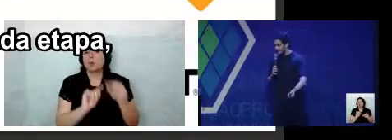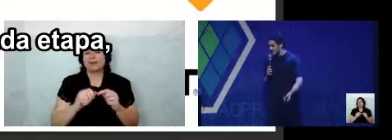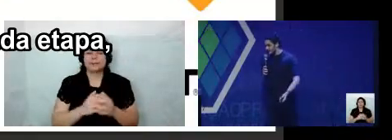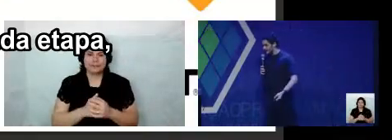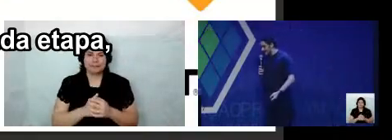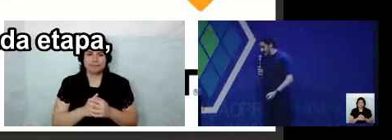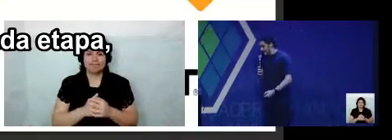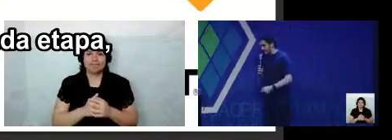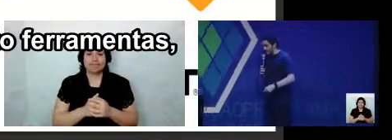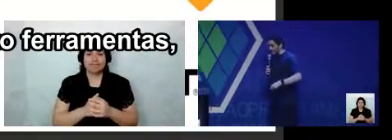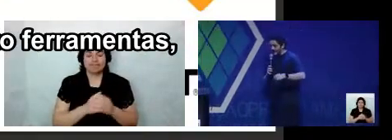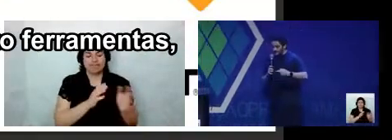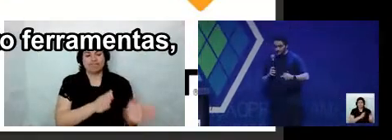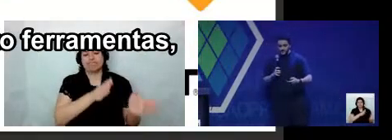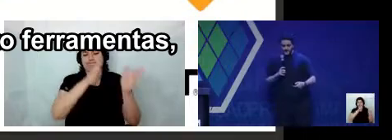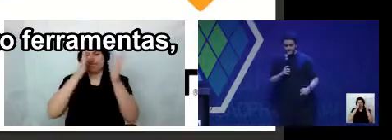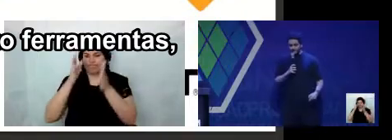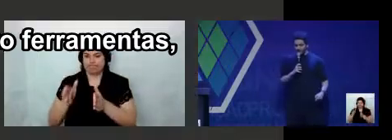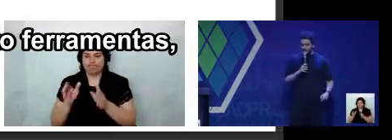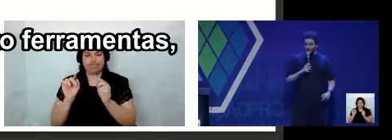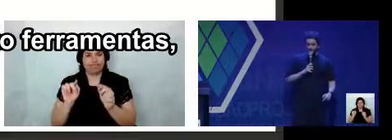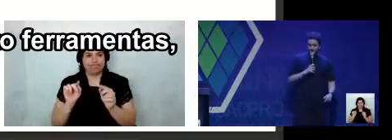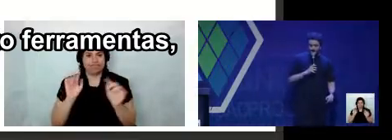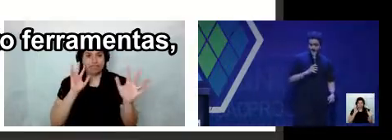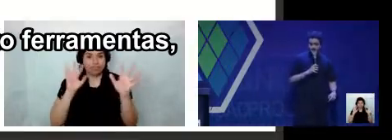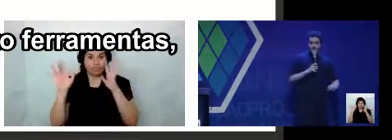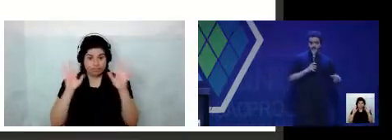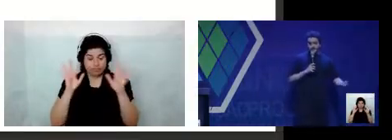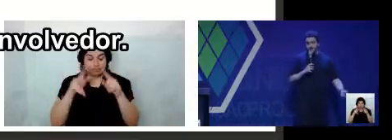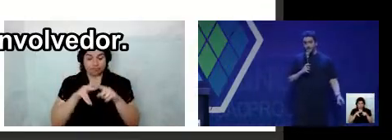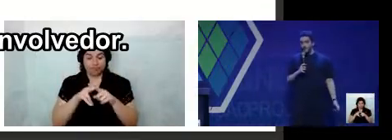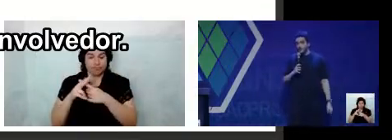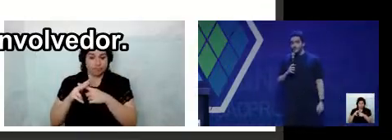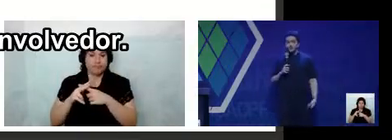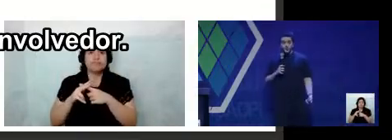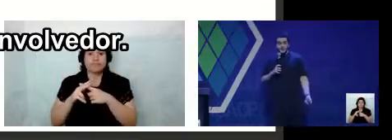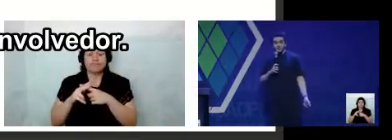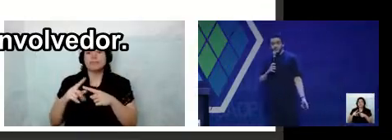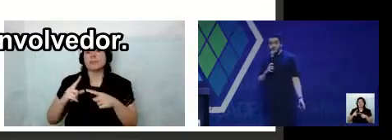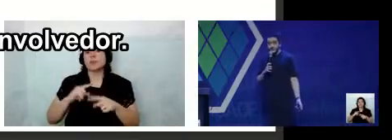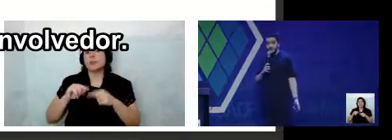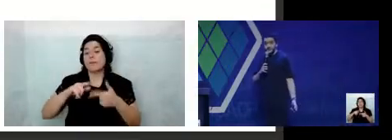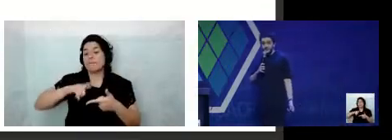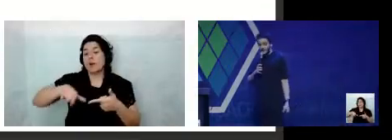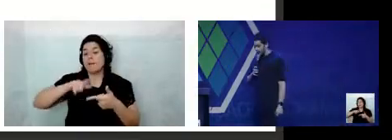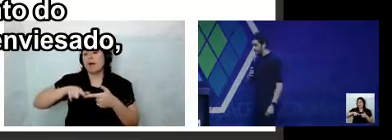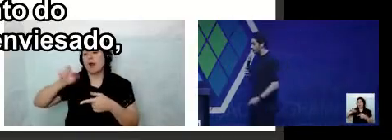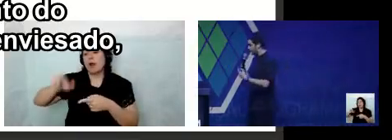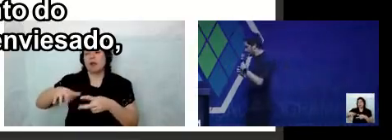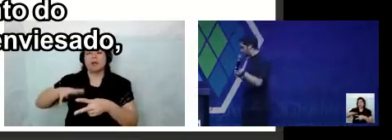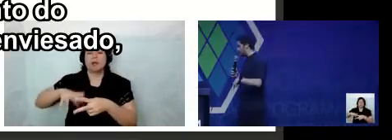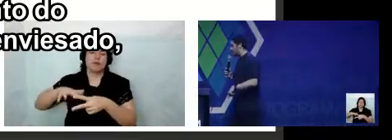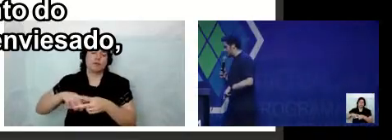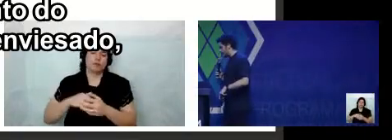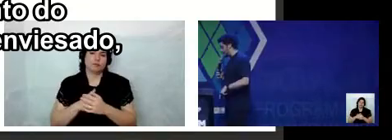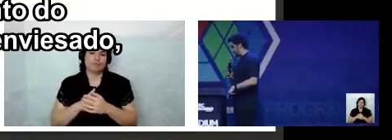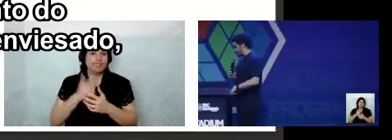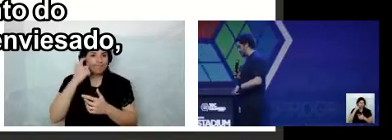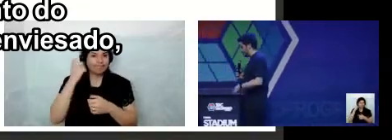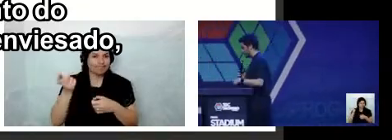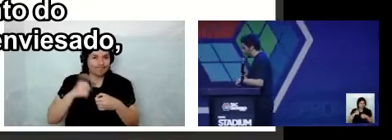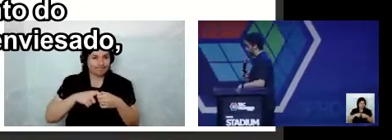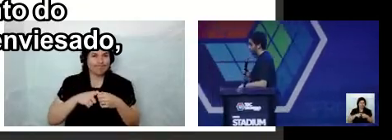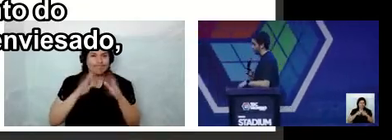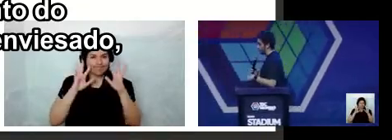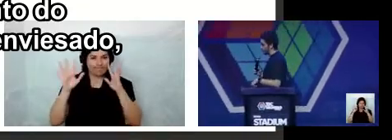que aí, passando para a segunda etapa, então, parando de pensar no contexto ferramentas, a gente tem o problema do desenvolvedor. Então,